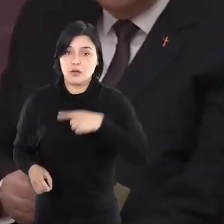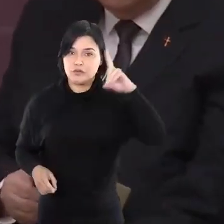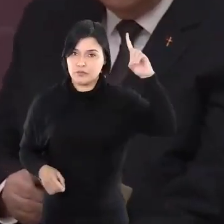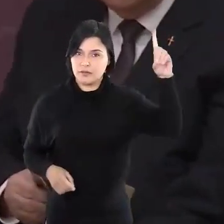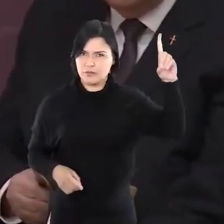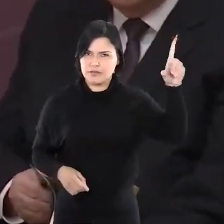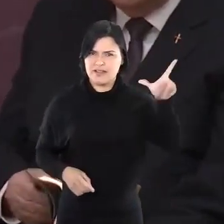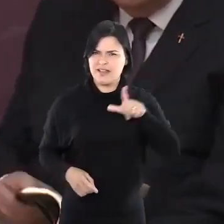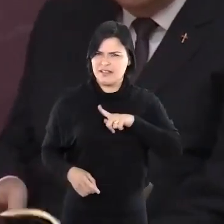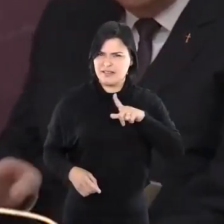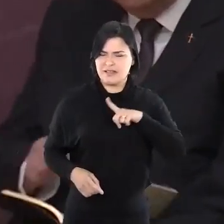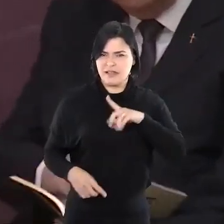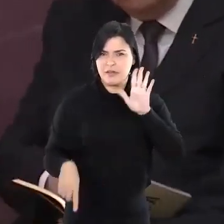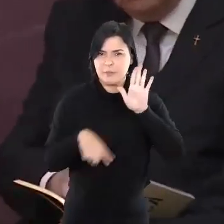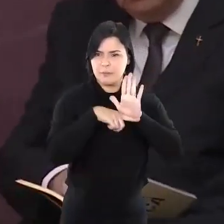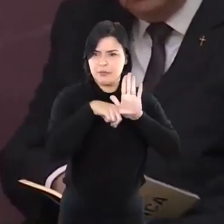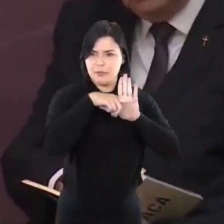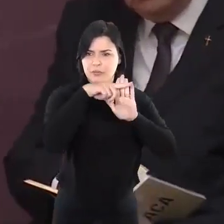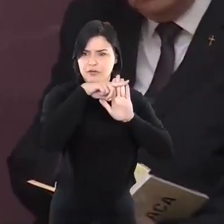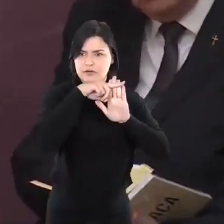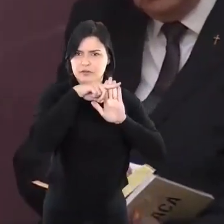ele tem um propósito.